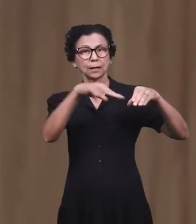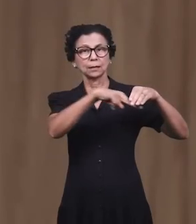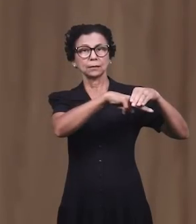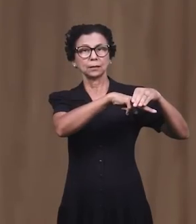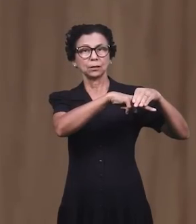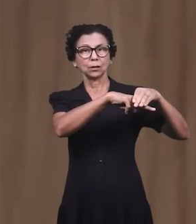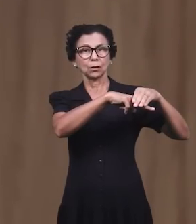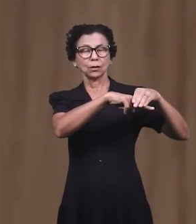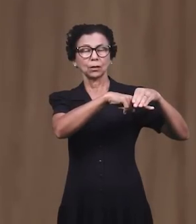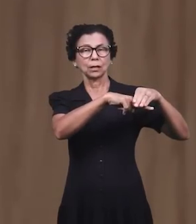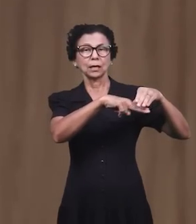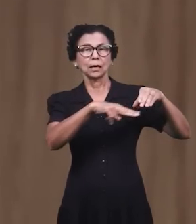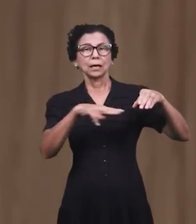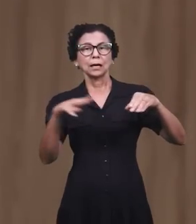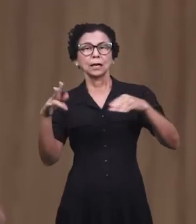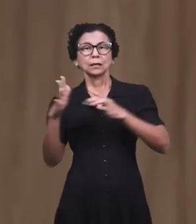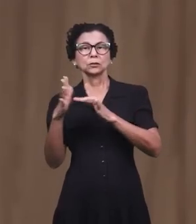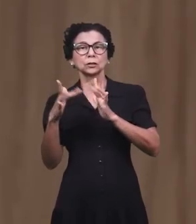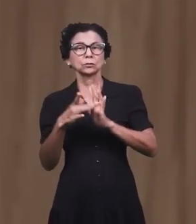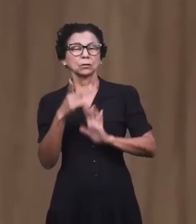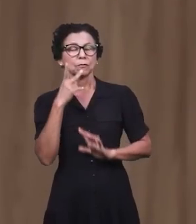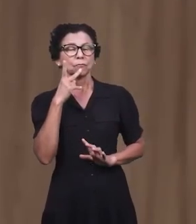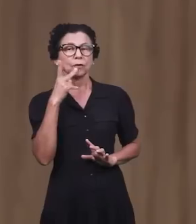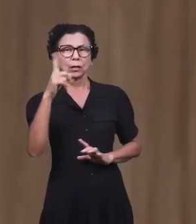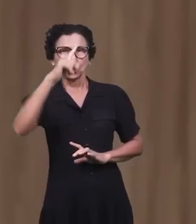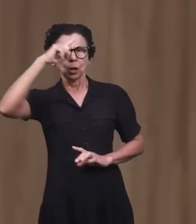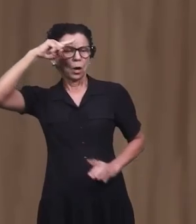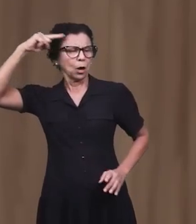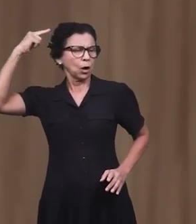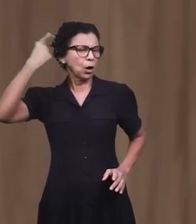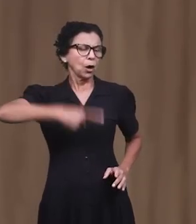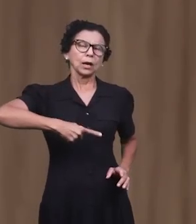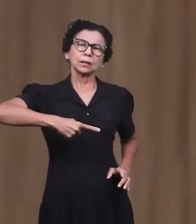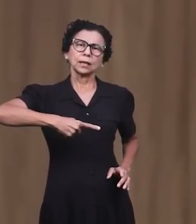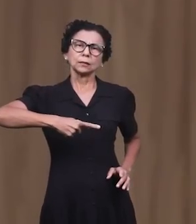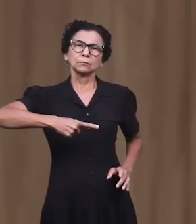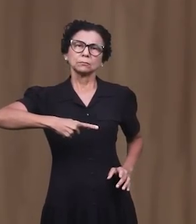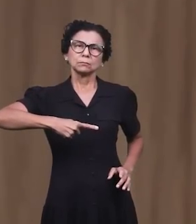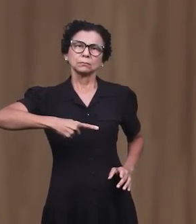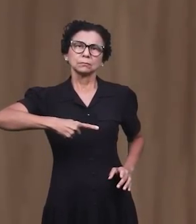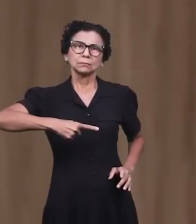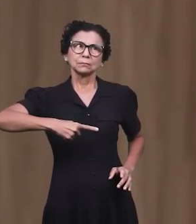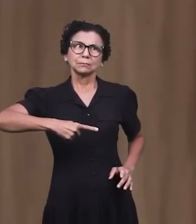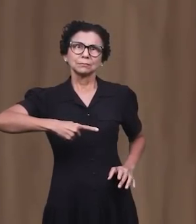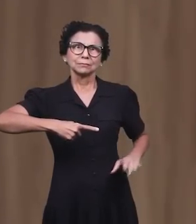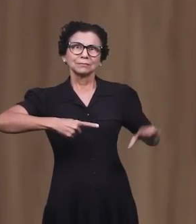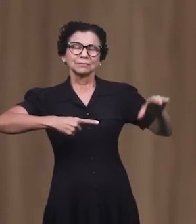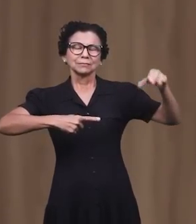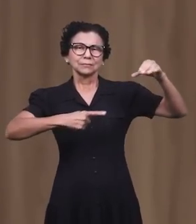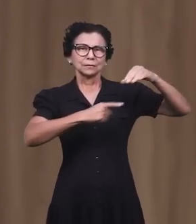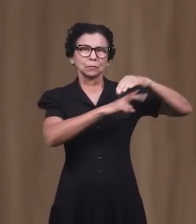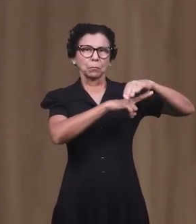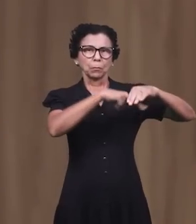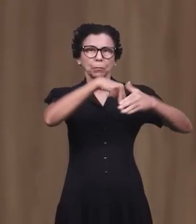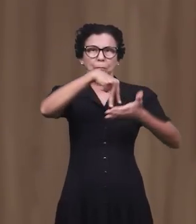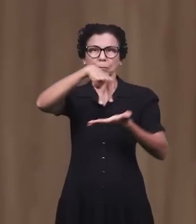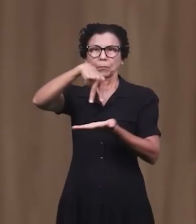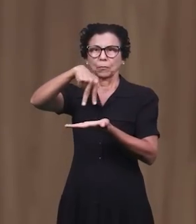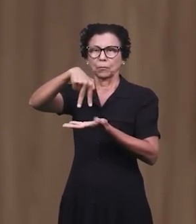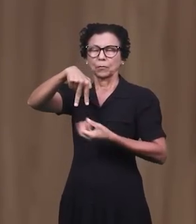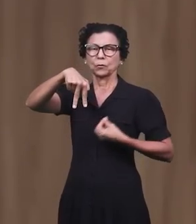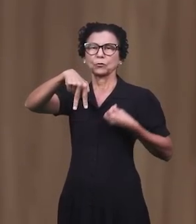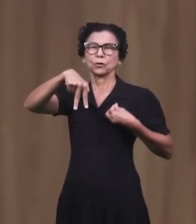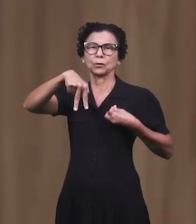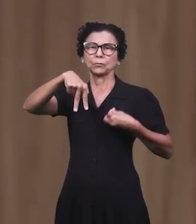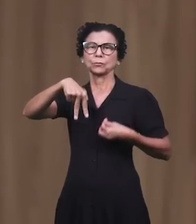do seu poder, restaurou a vida de Lázaro, e foi uma grande experiência para a honra e glória do Senhor. Só o Senhor